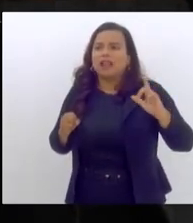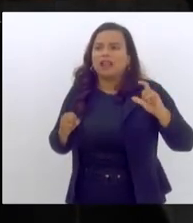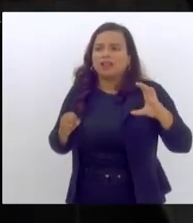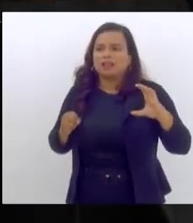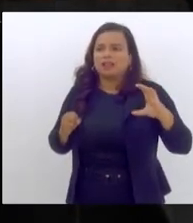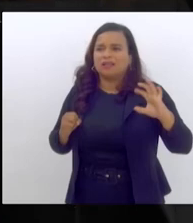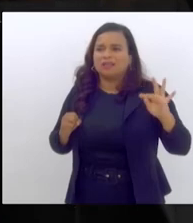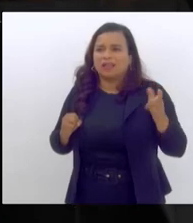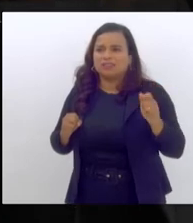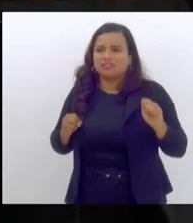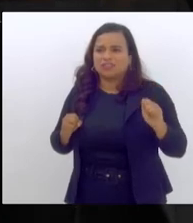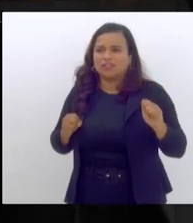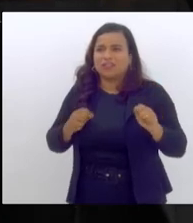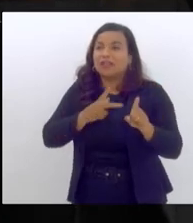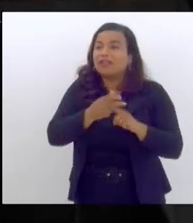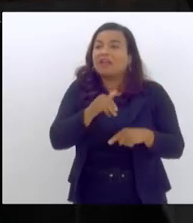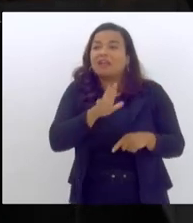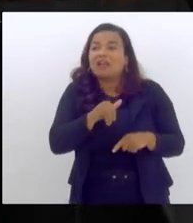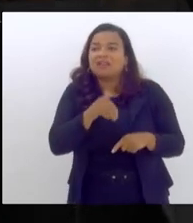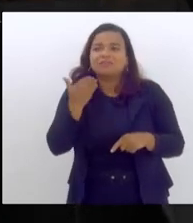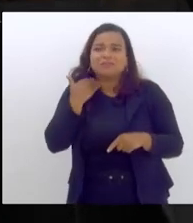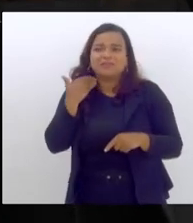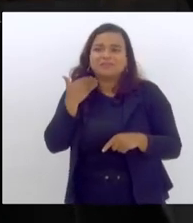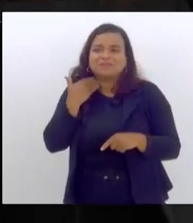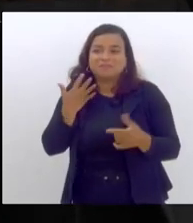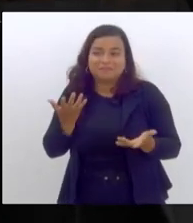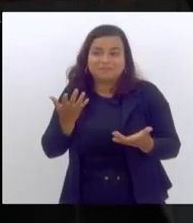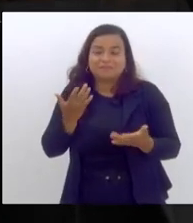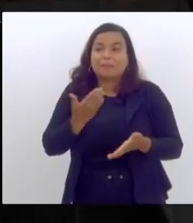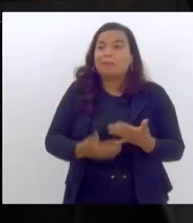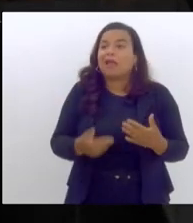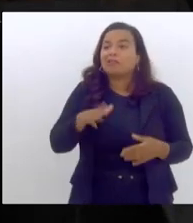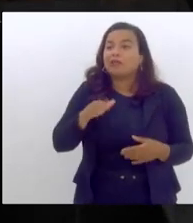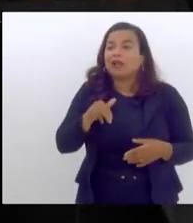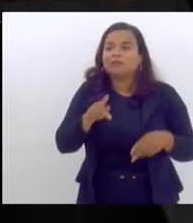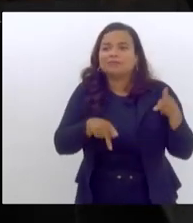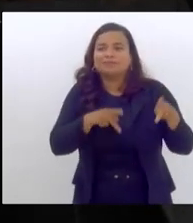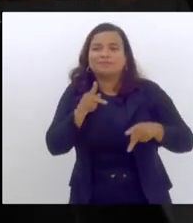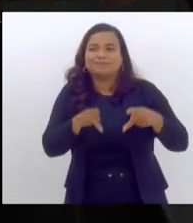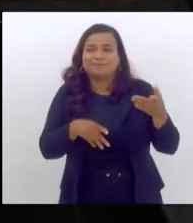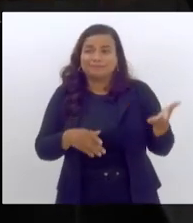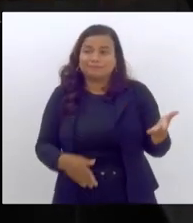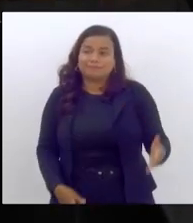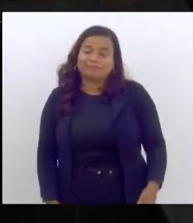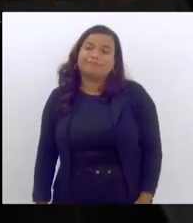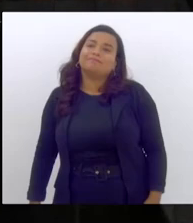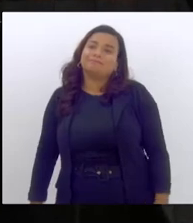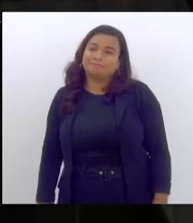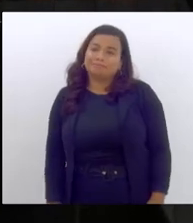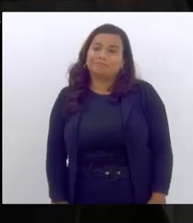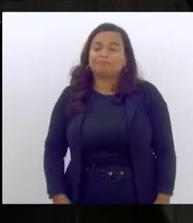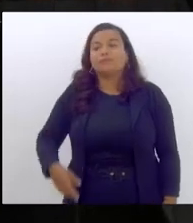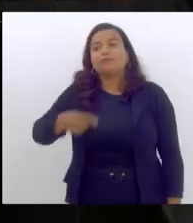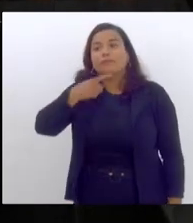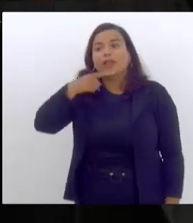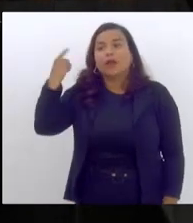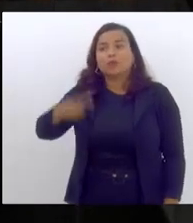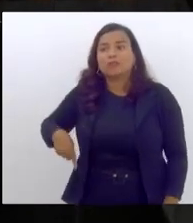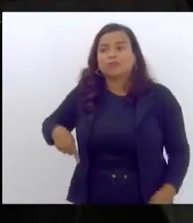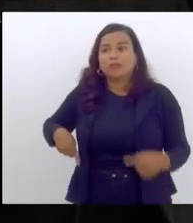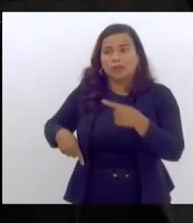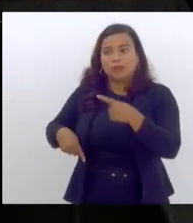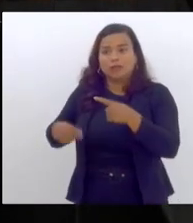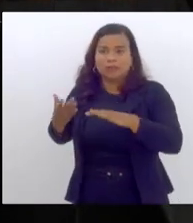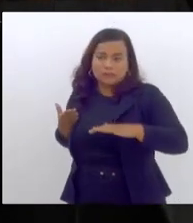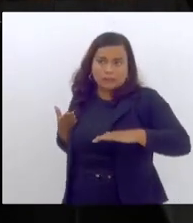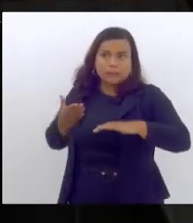Quem é que ganha? Os banqueiros. Quem perde? O povo. A Rússia